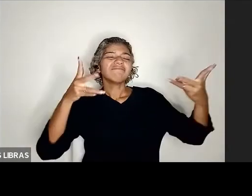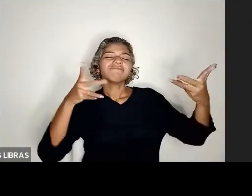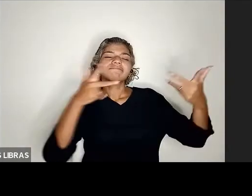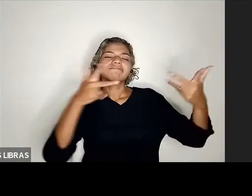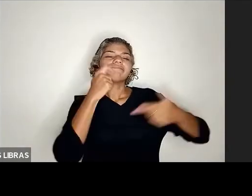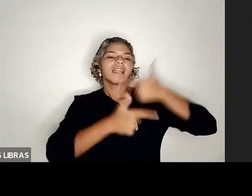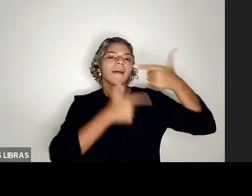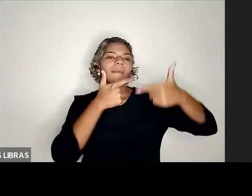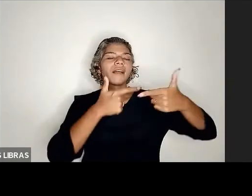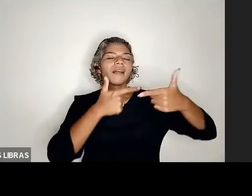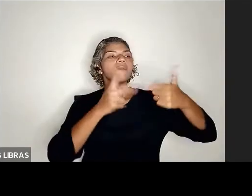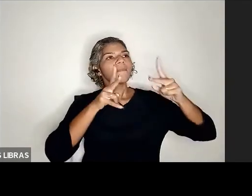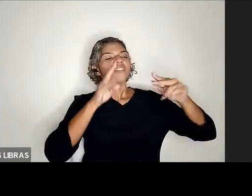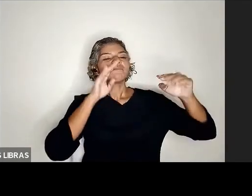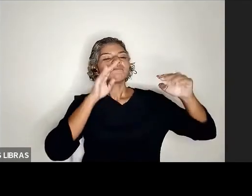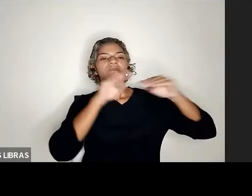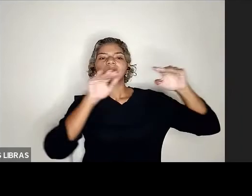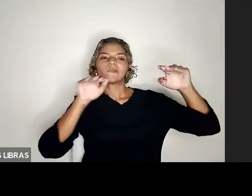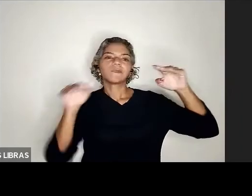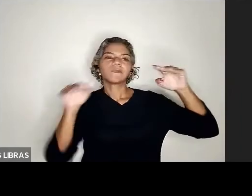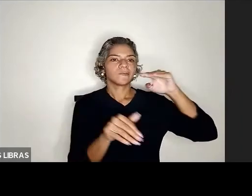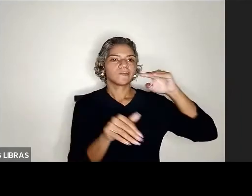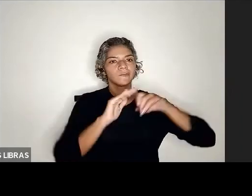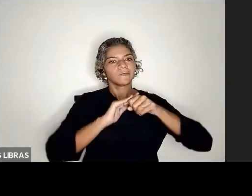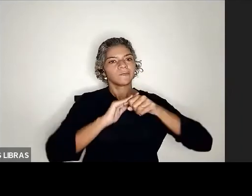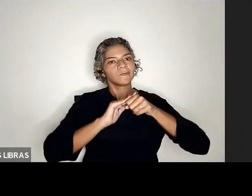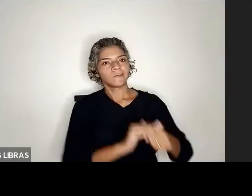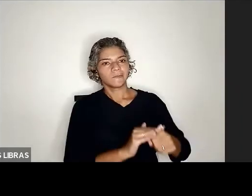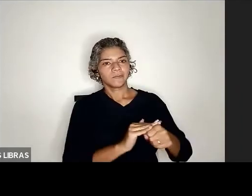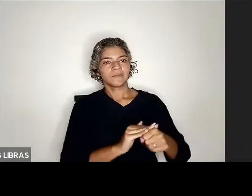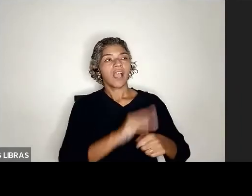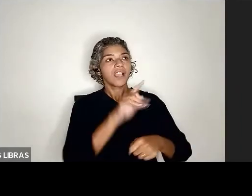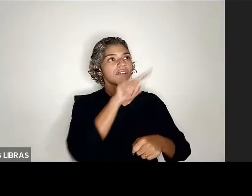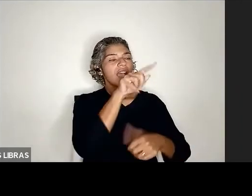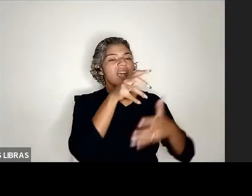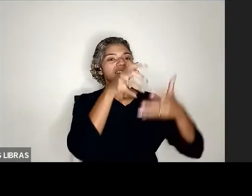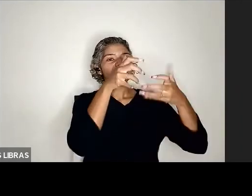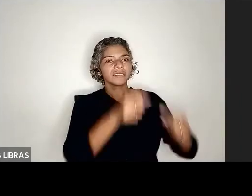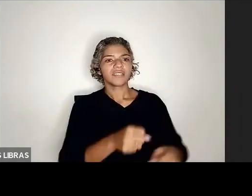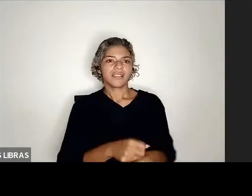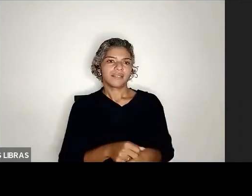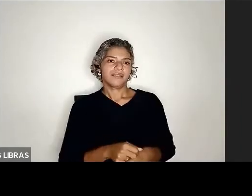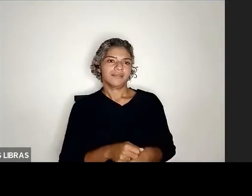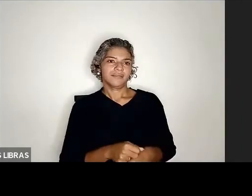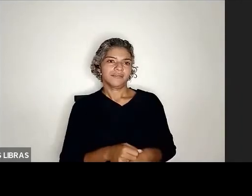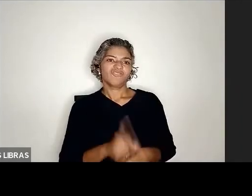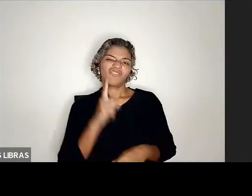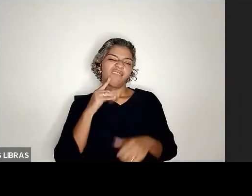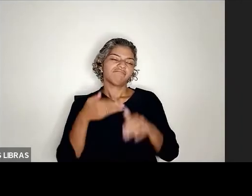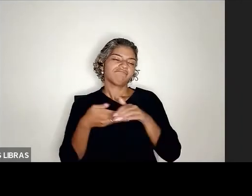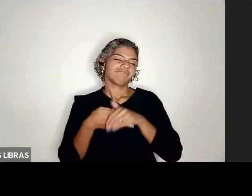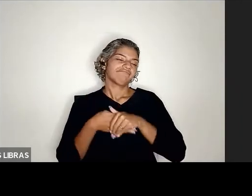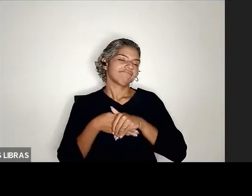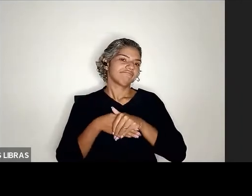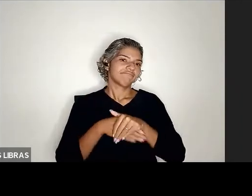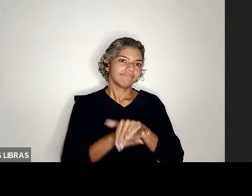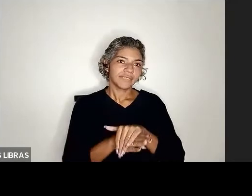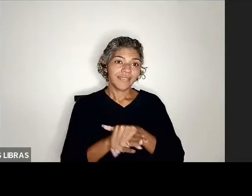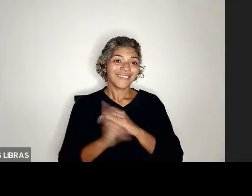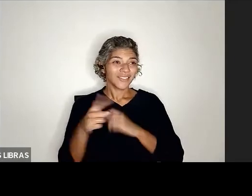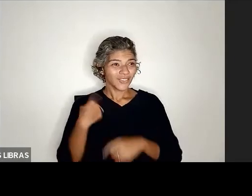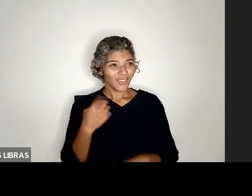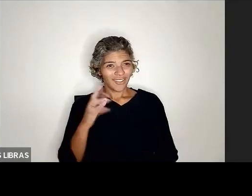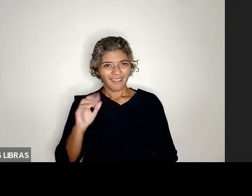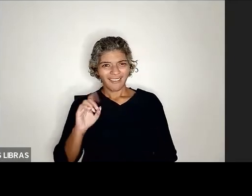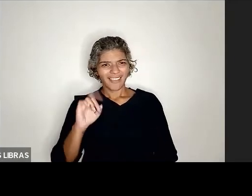vezes, é incorporado por essas mulheres. Por isso que o papel importante da rede também tem sido abrir esse espaço, sabe?